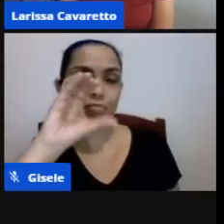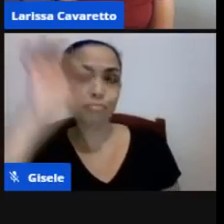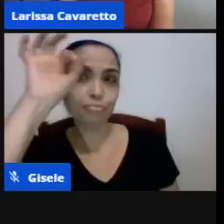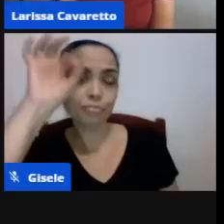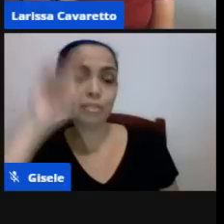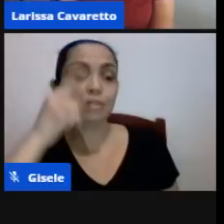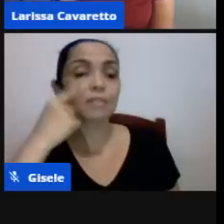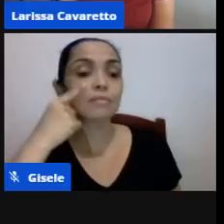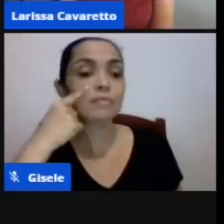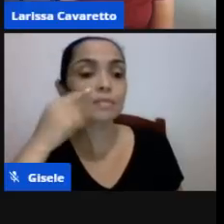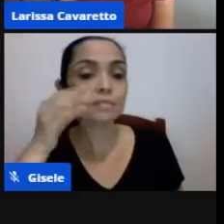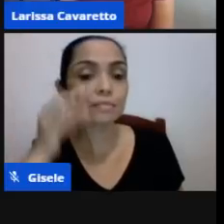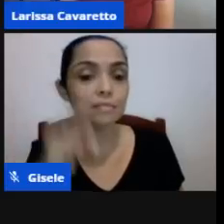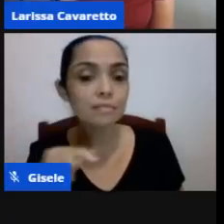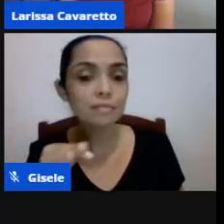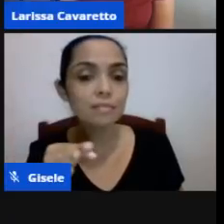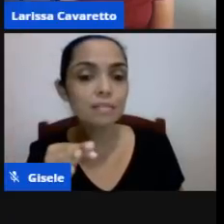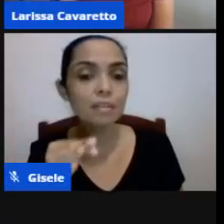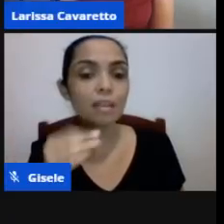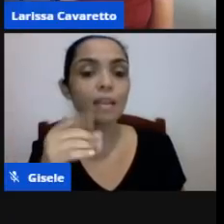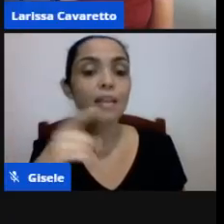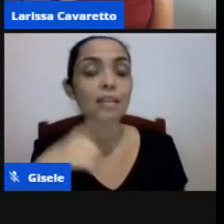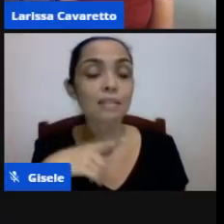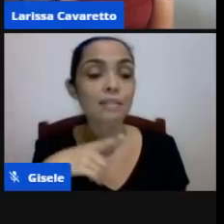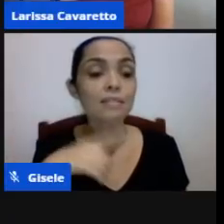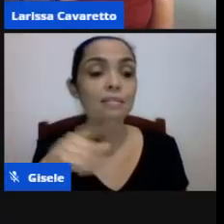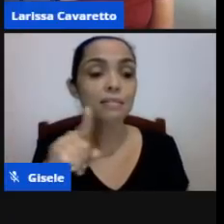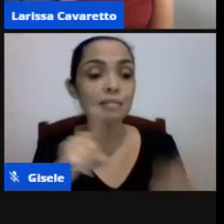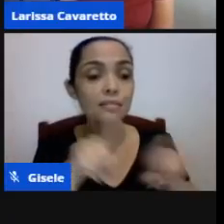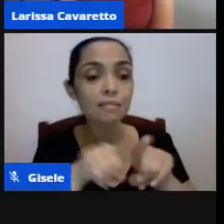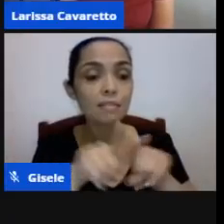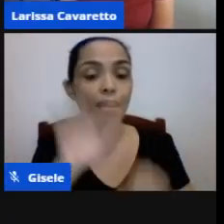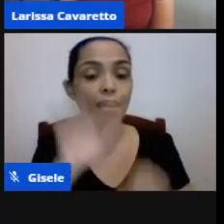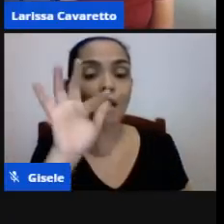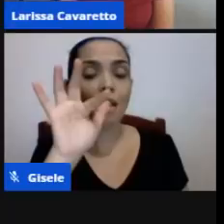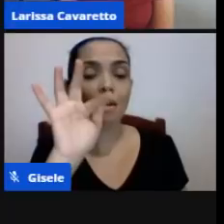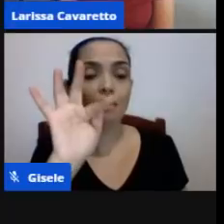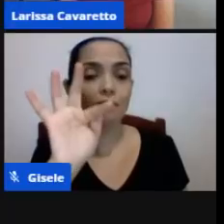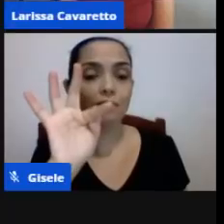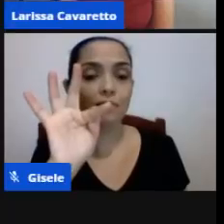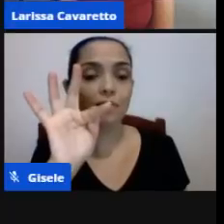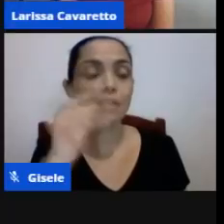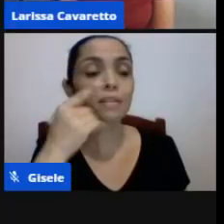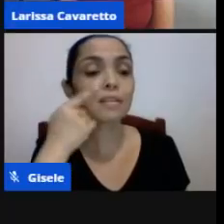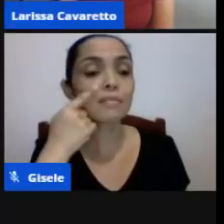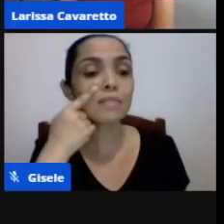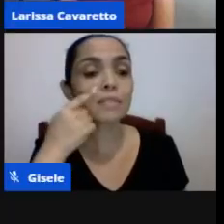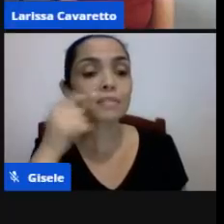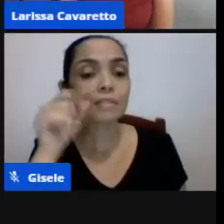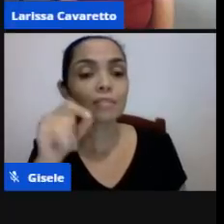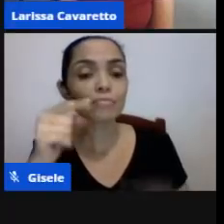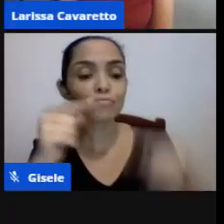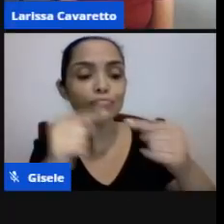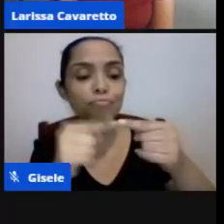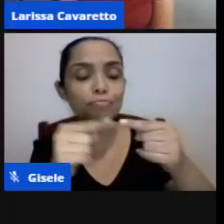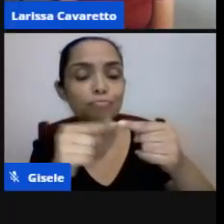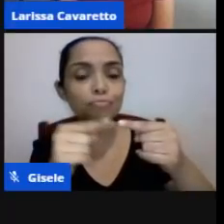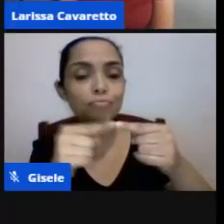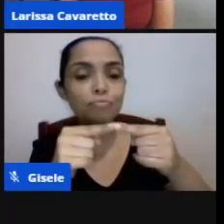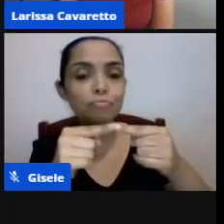Fahrenheit, onde aparece um F. Então é necessário verificar essa situação. Essa opção de Fahrenheit